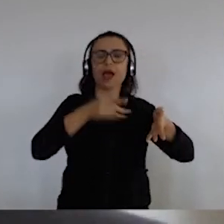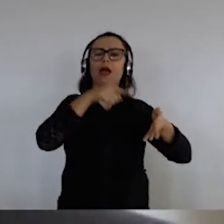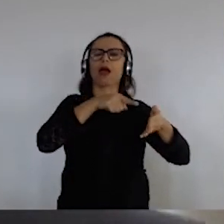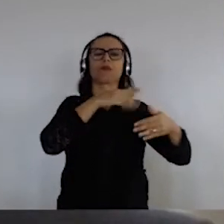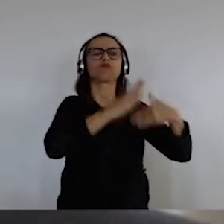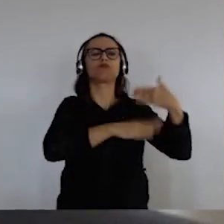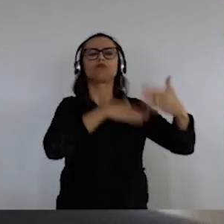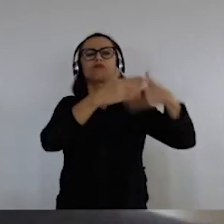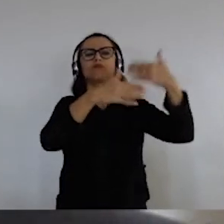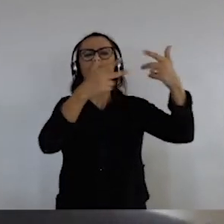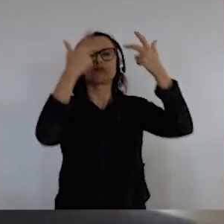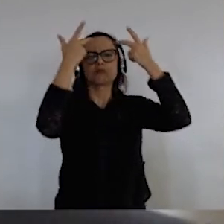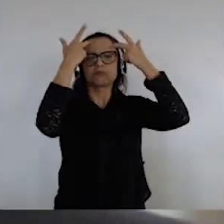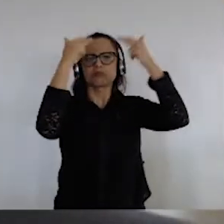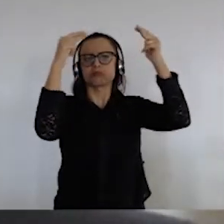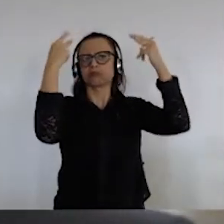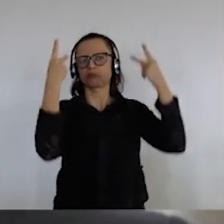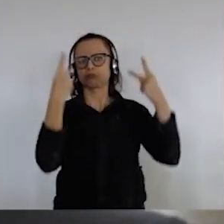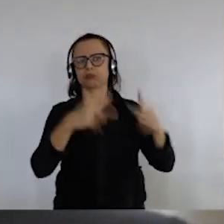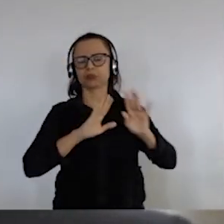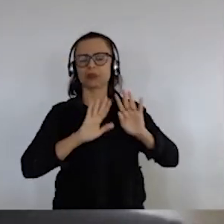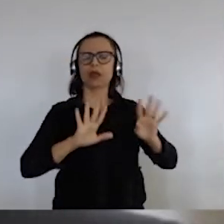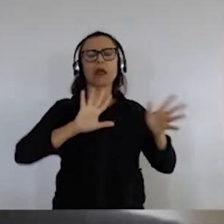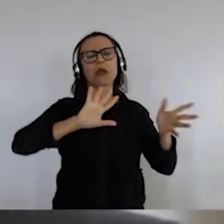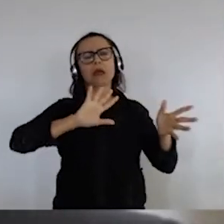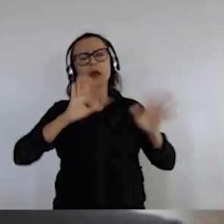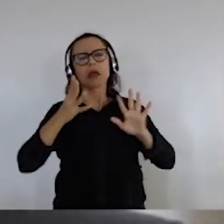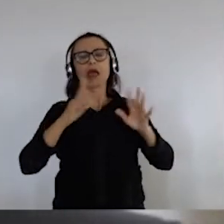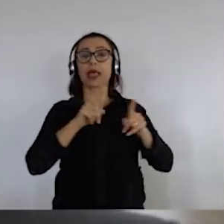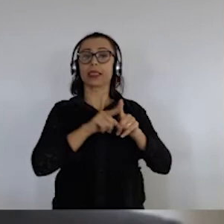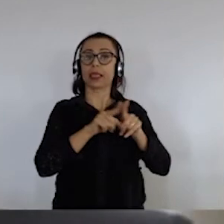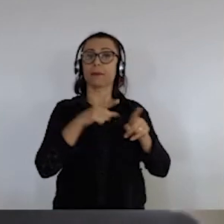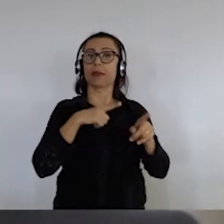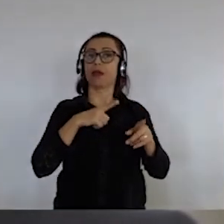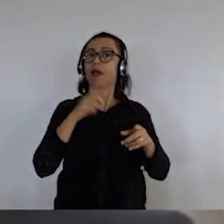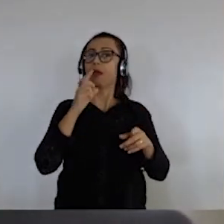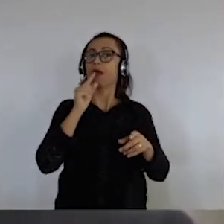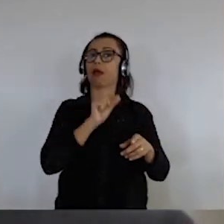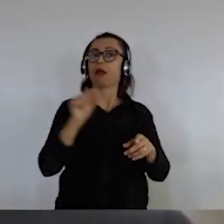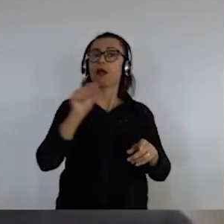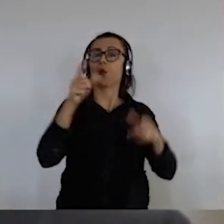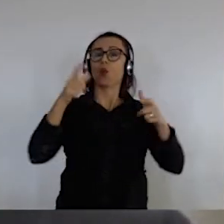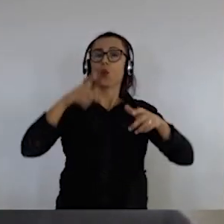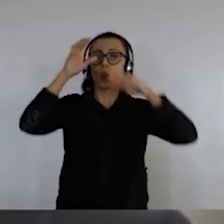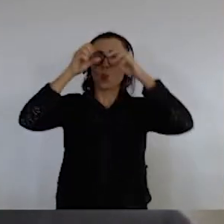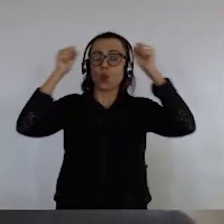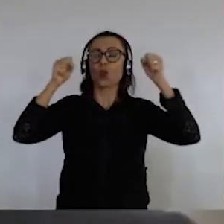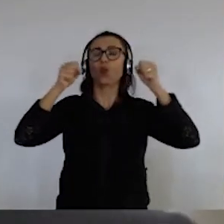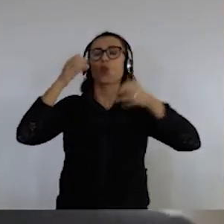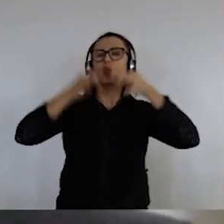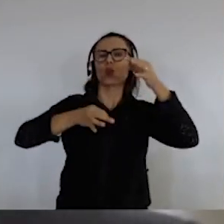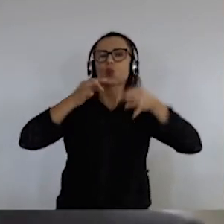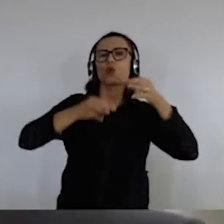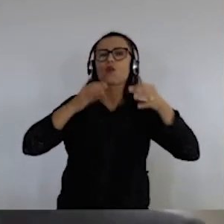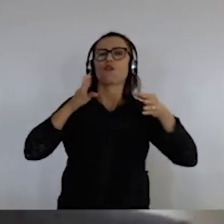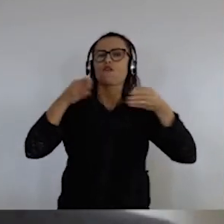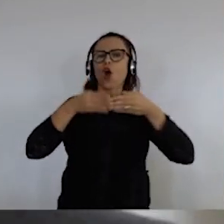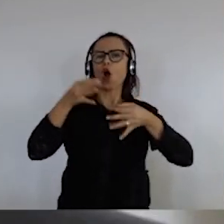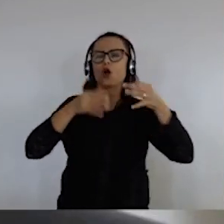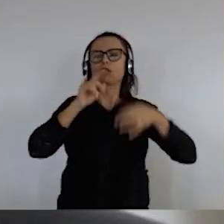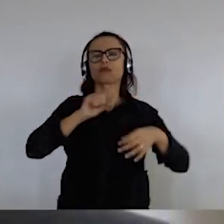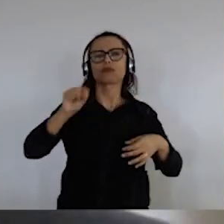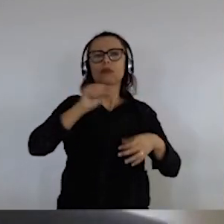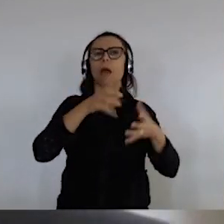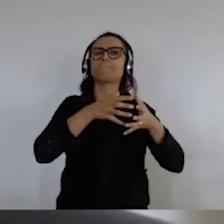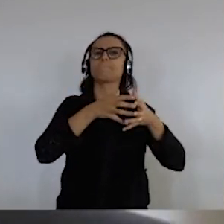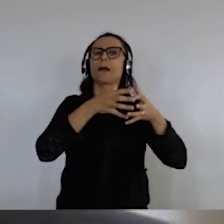que podemos considerar como normal. Algumas situações, até a produtividade dos tribunais e de algumas varas cresceu, né?